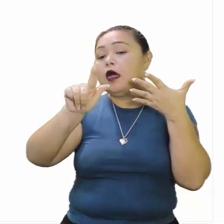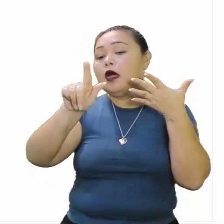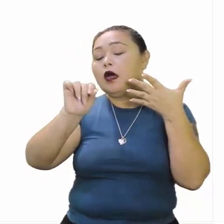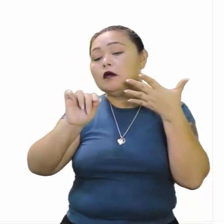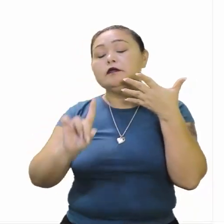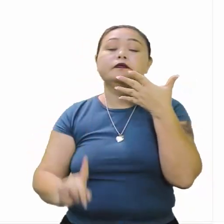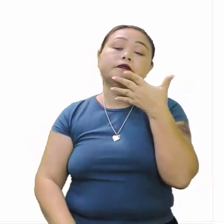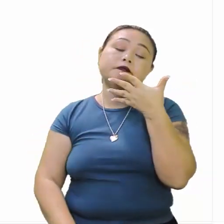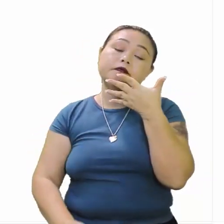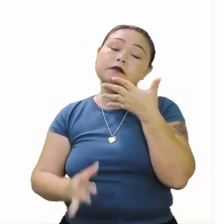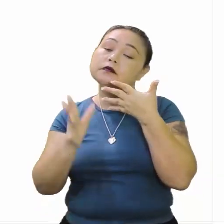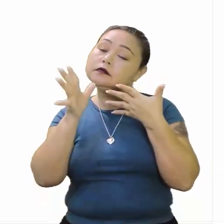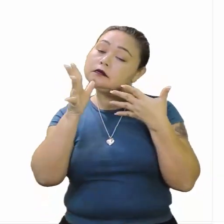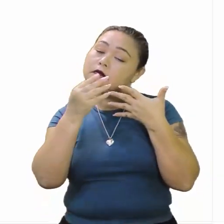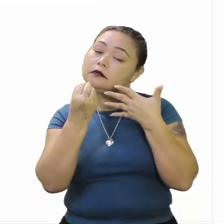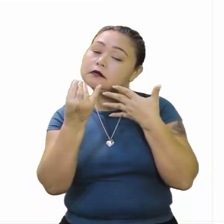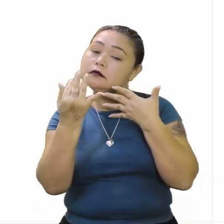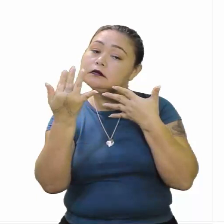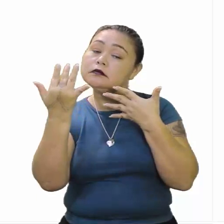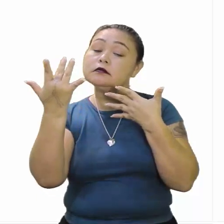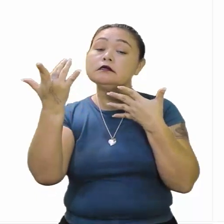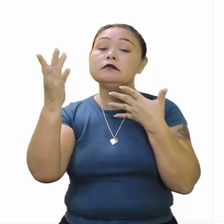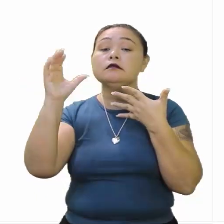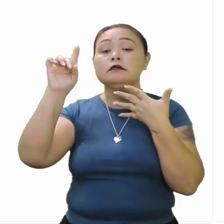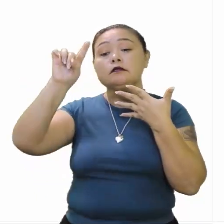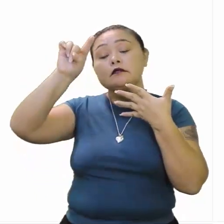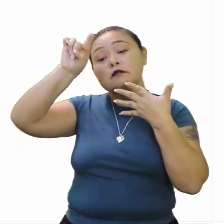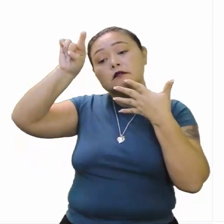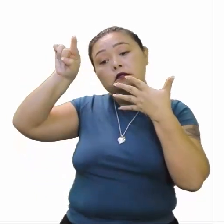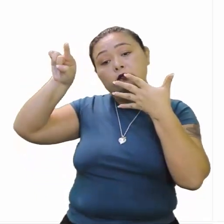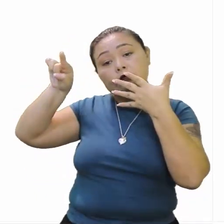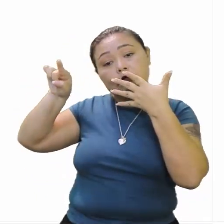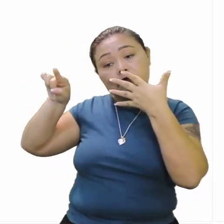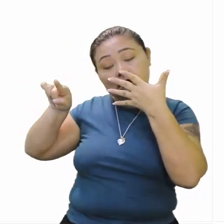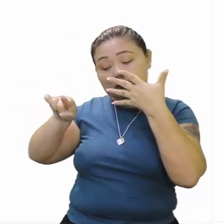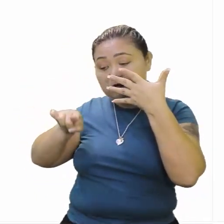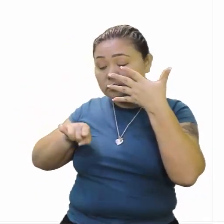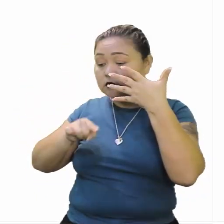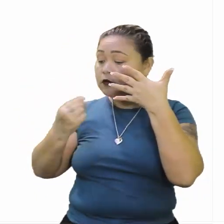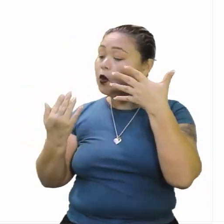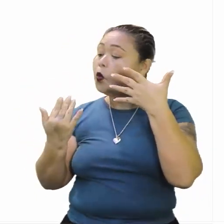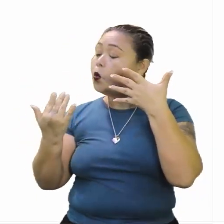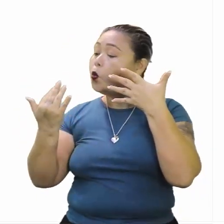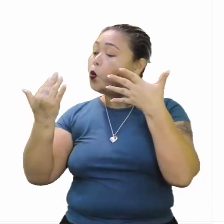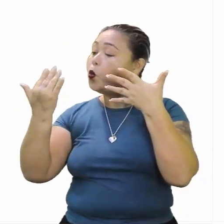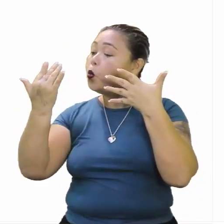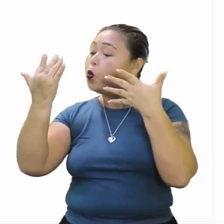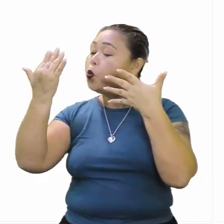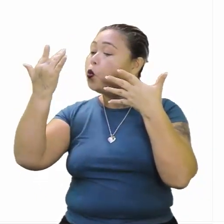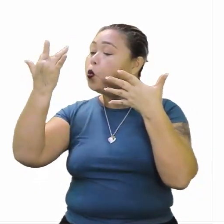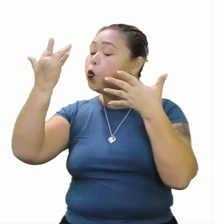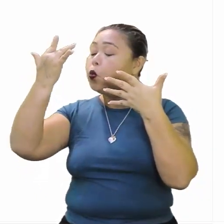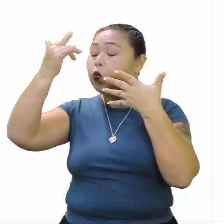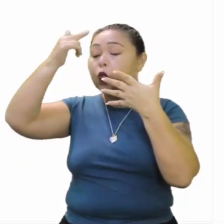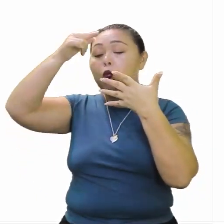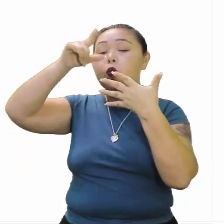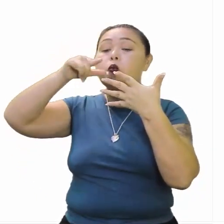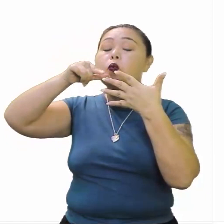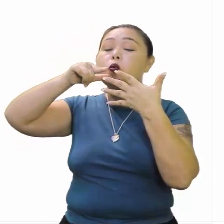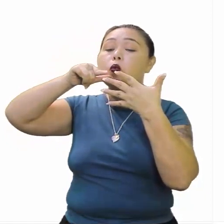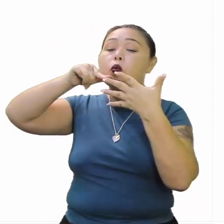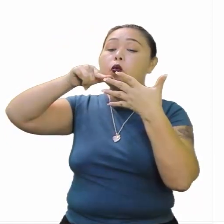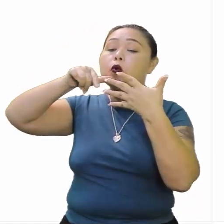vaporizam lentamente. Nós temos a condensação, é quando os vapores da água estão